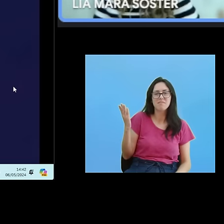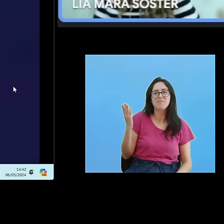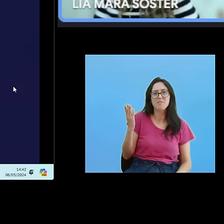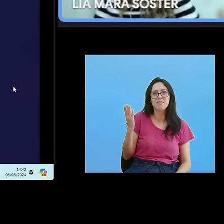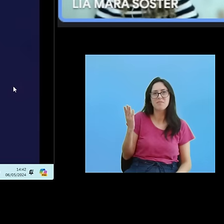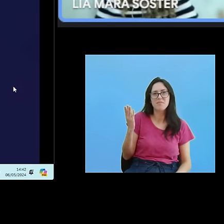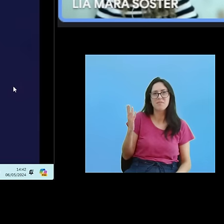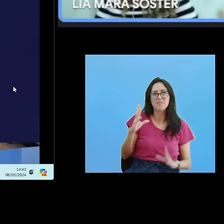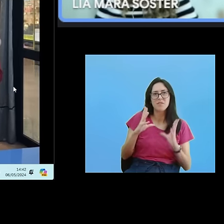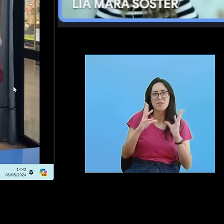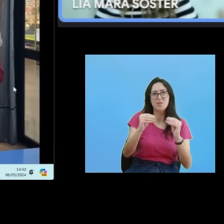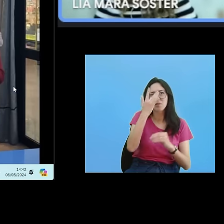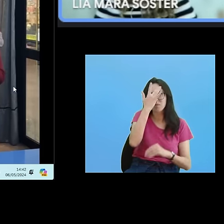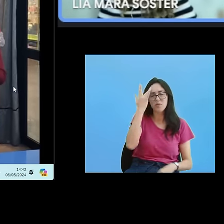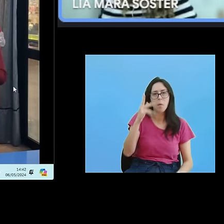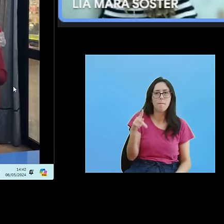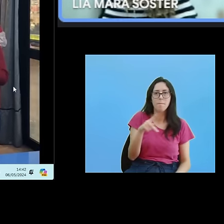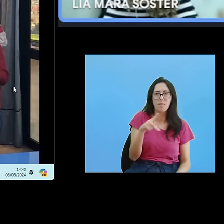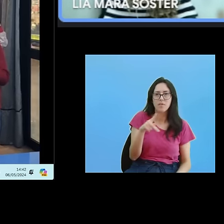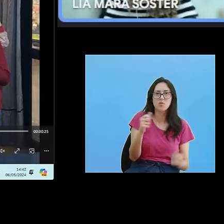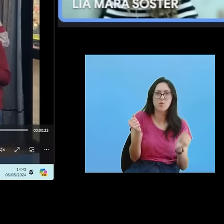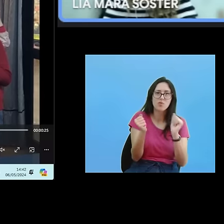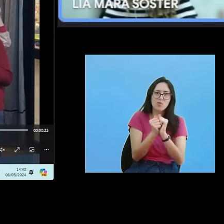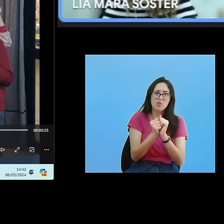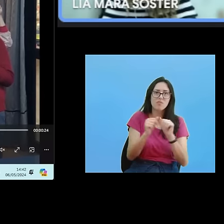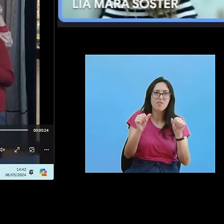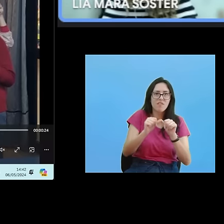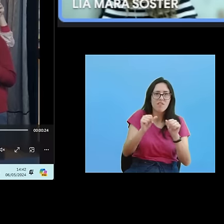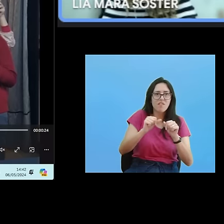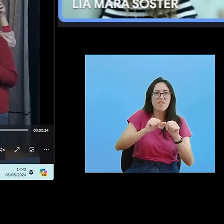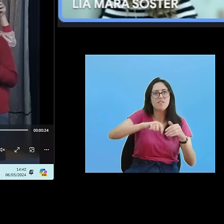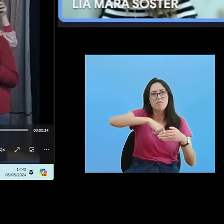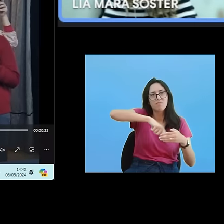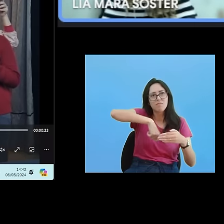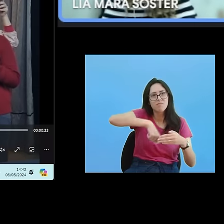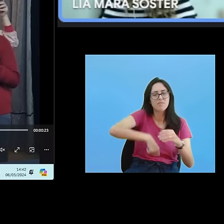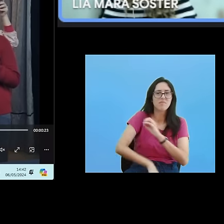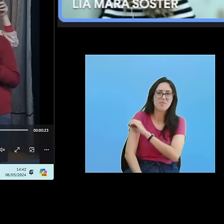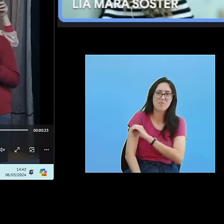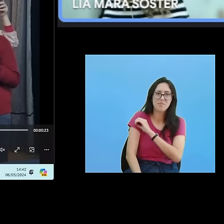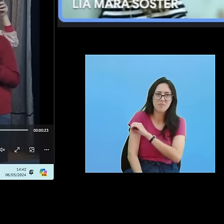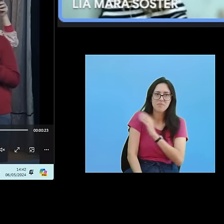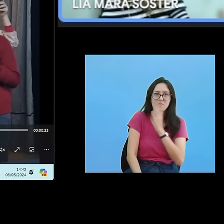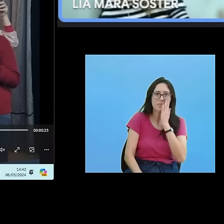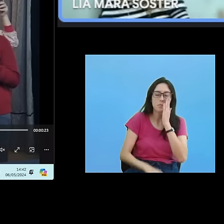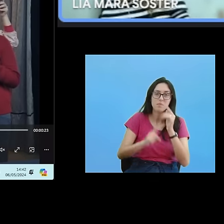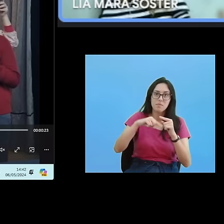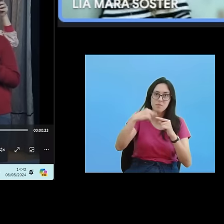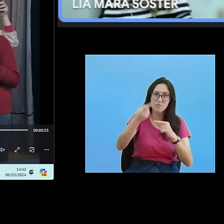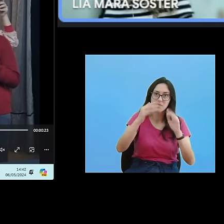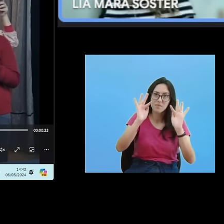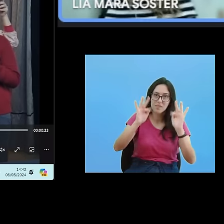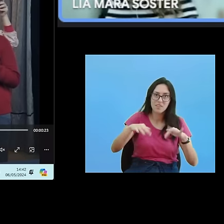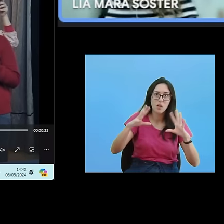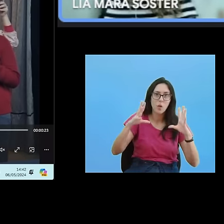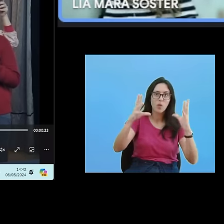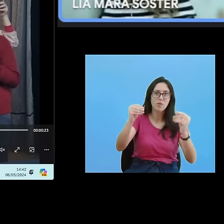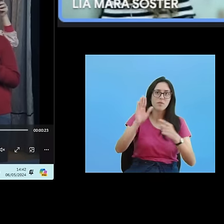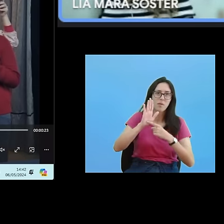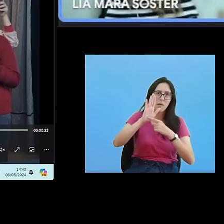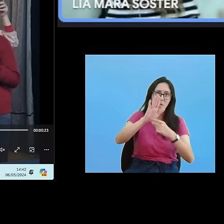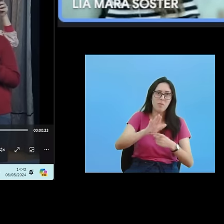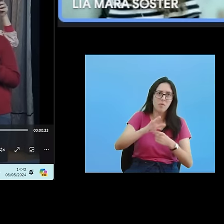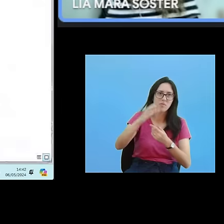os integrantes, as professoras, né, que realizaram aí a oficina. E no final, todos eles aqui apresentando o